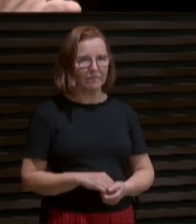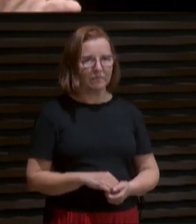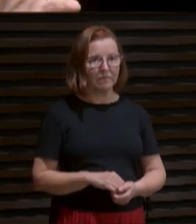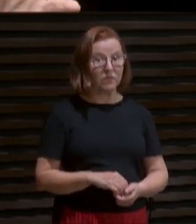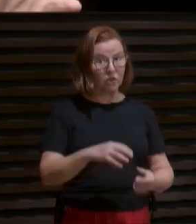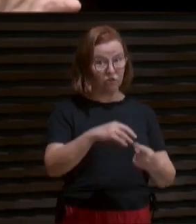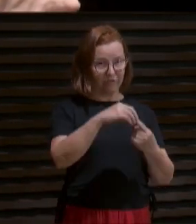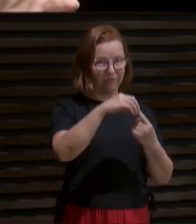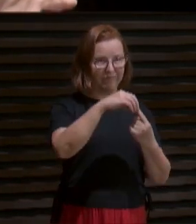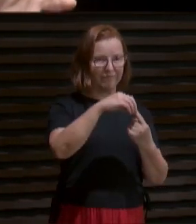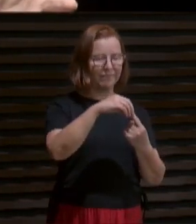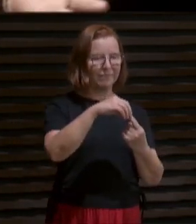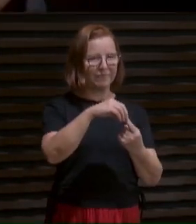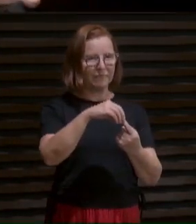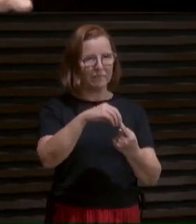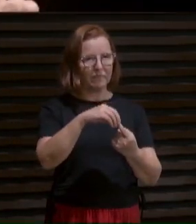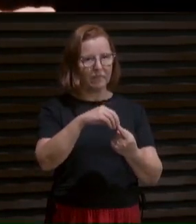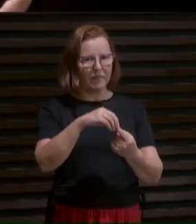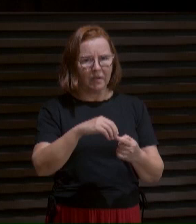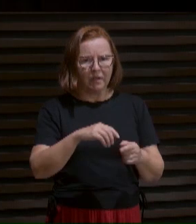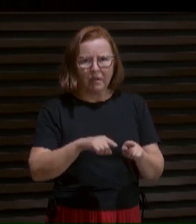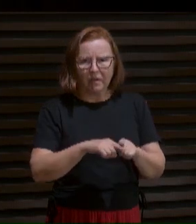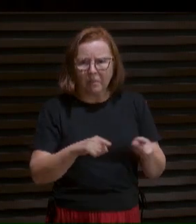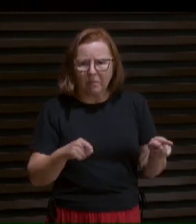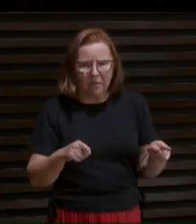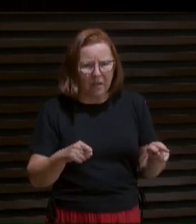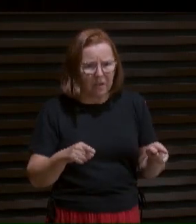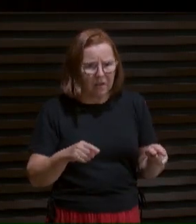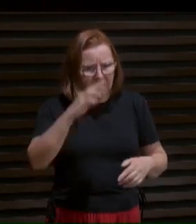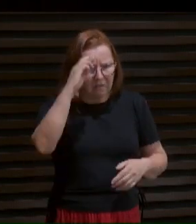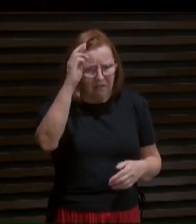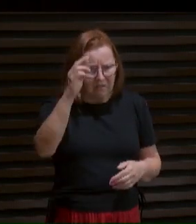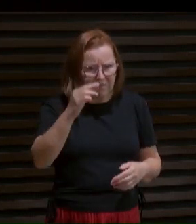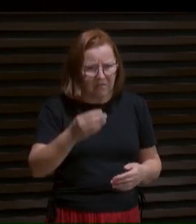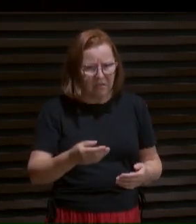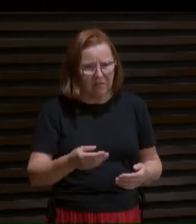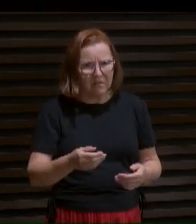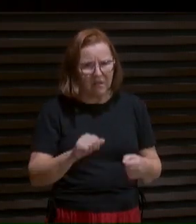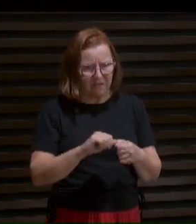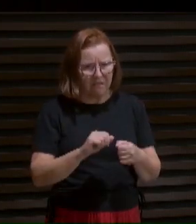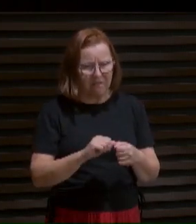Patrão, foi o senhor mesmo que me fez a proposta? Sim.